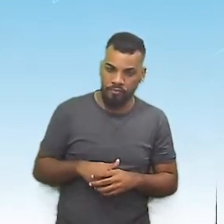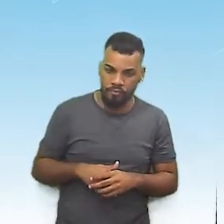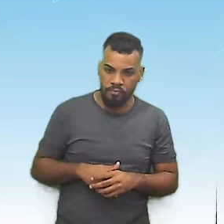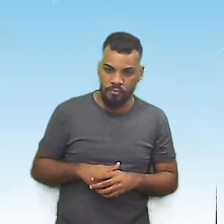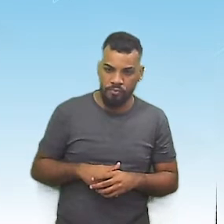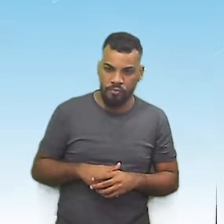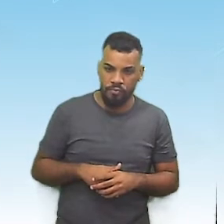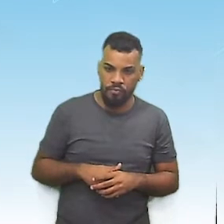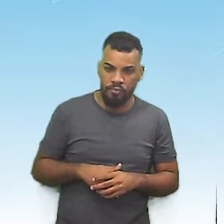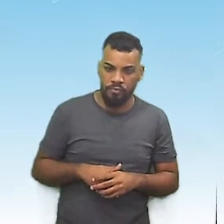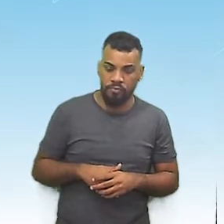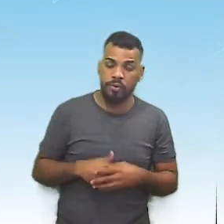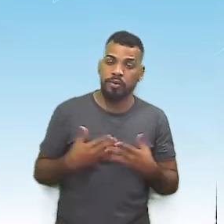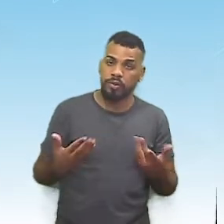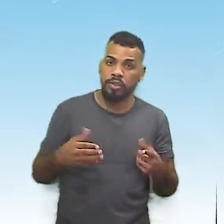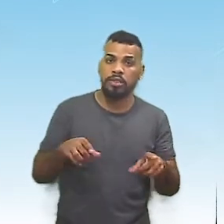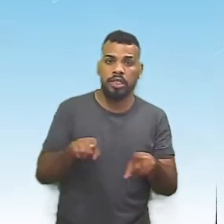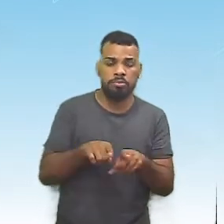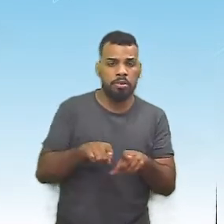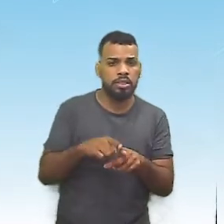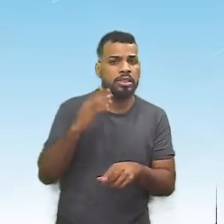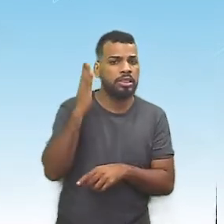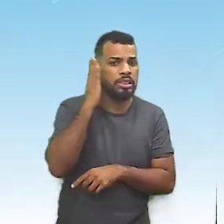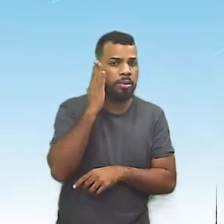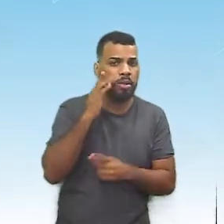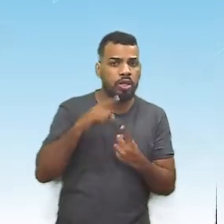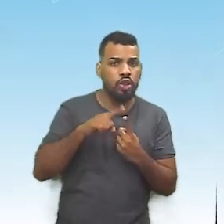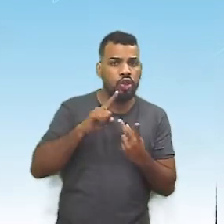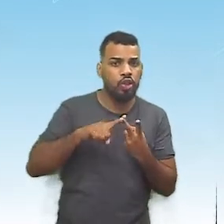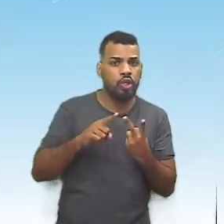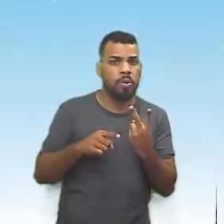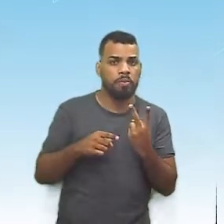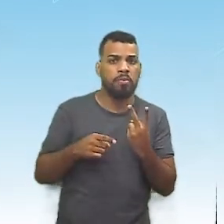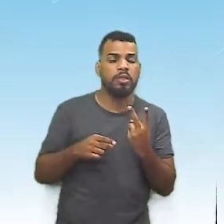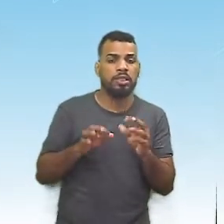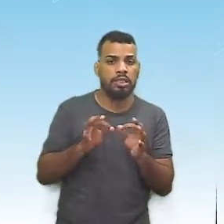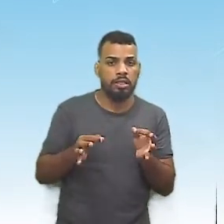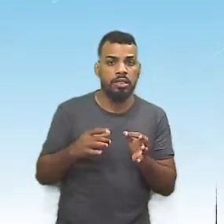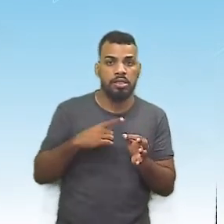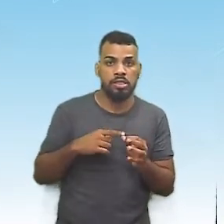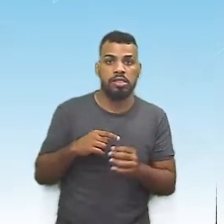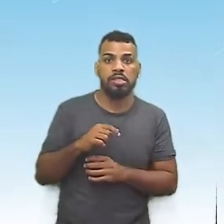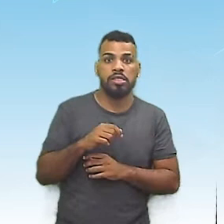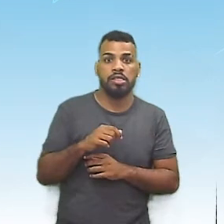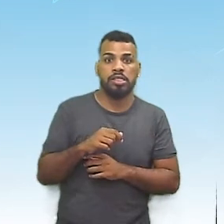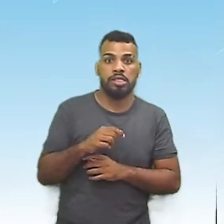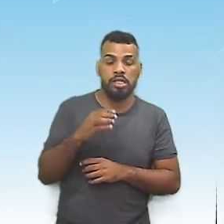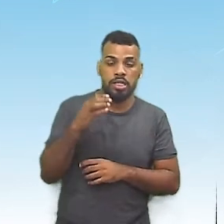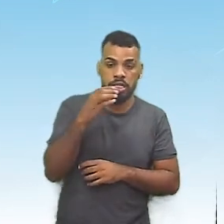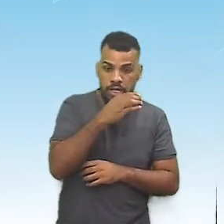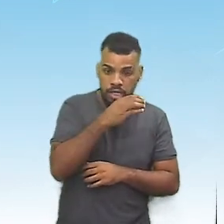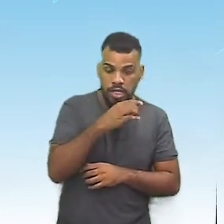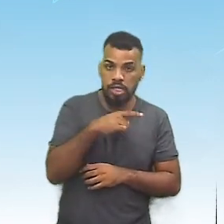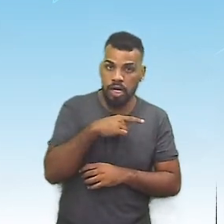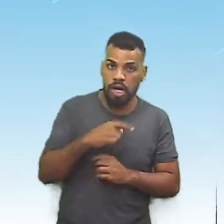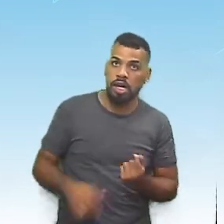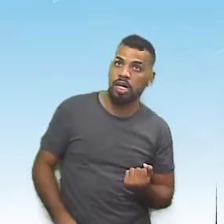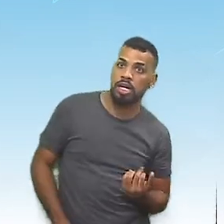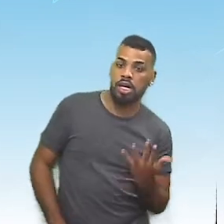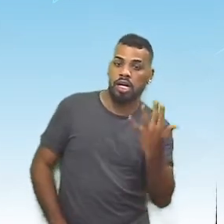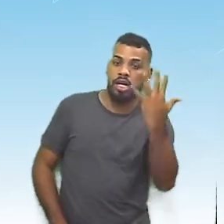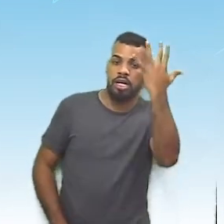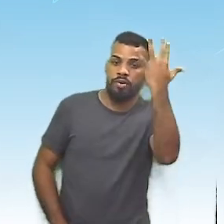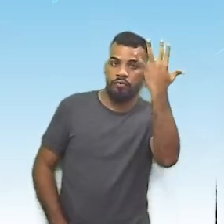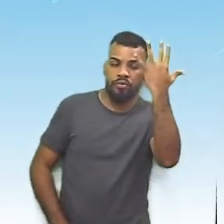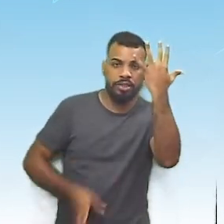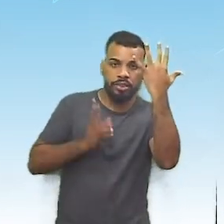importante lembrarmos duas questões básicas. A primeira é que o ar quente sempre sobe por ser menos denso